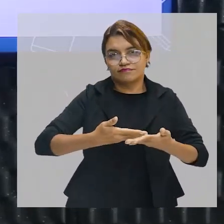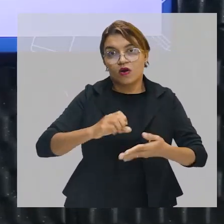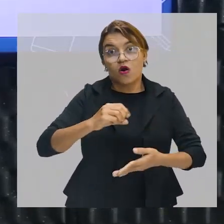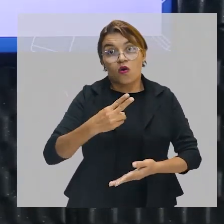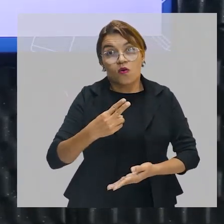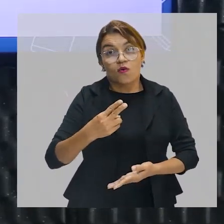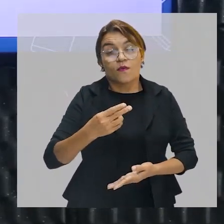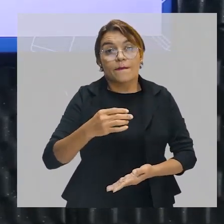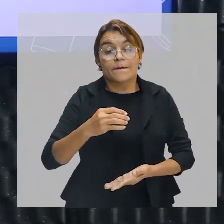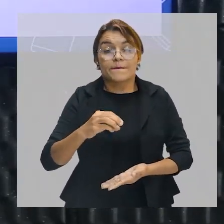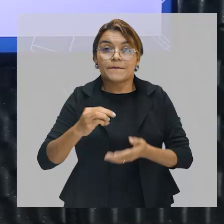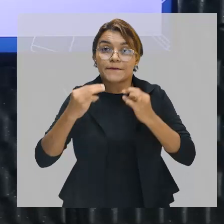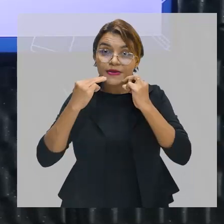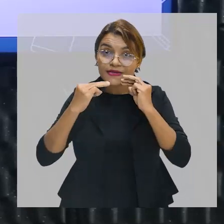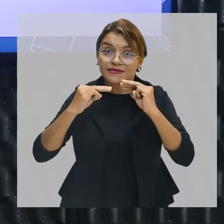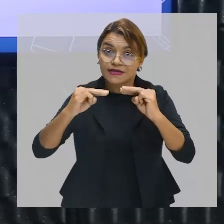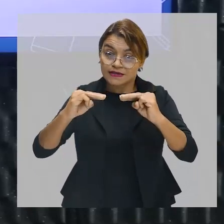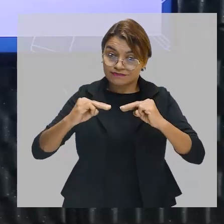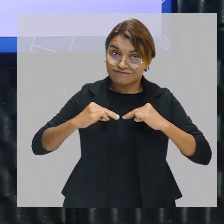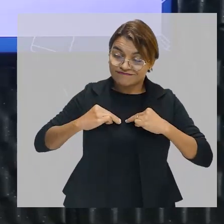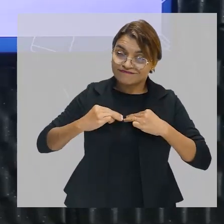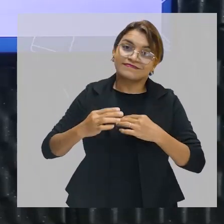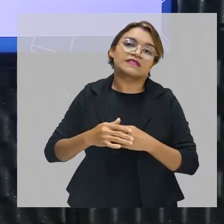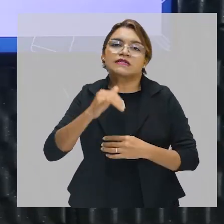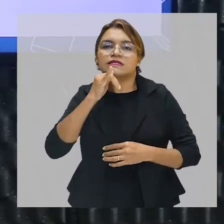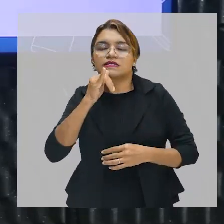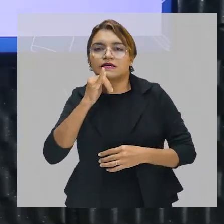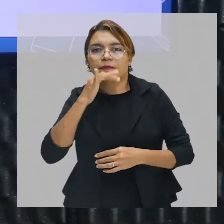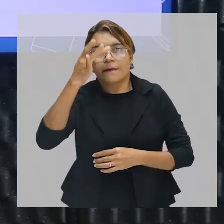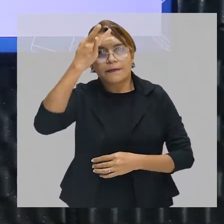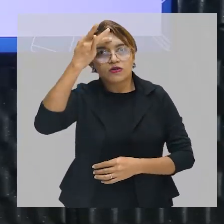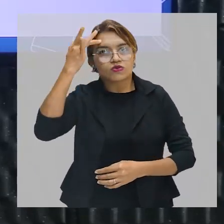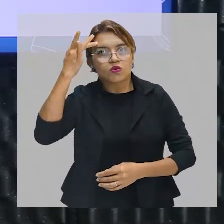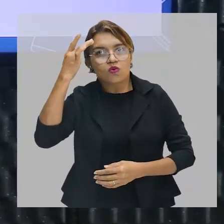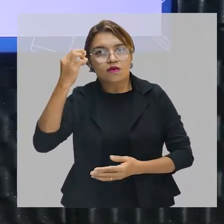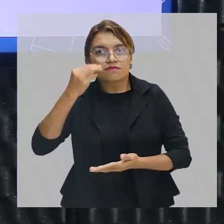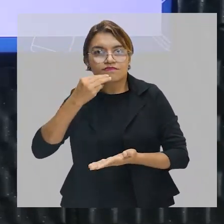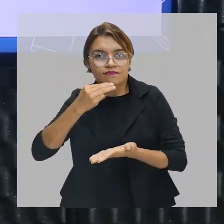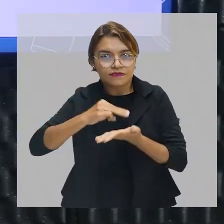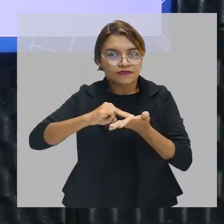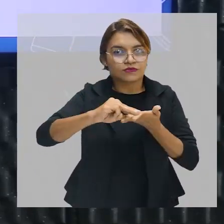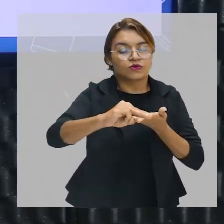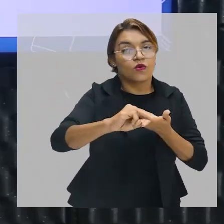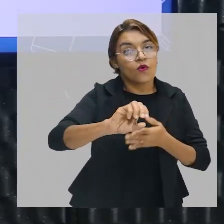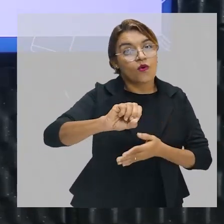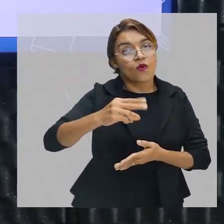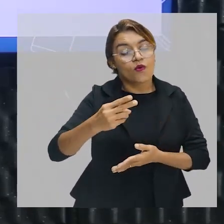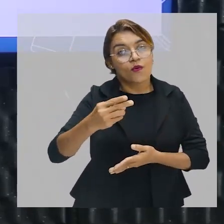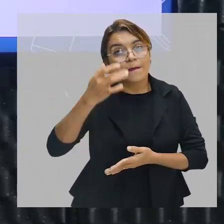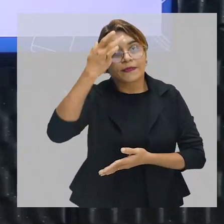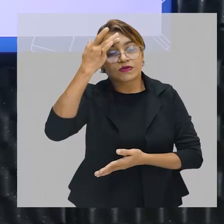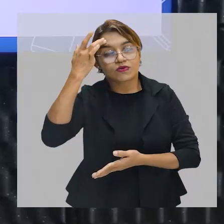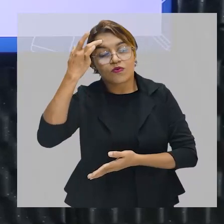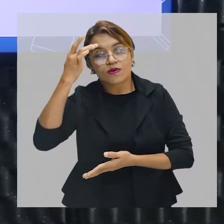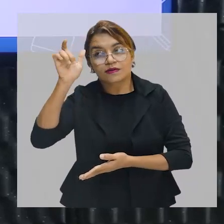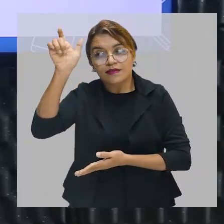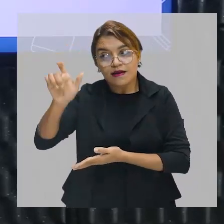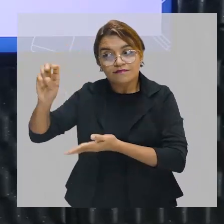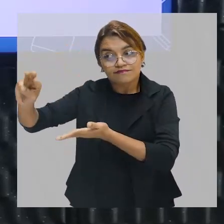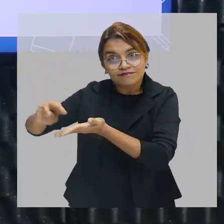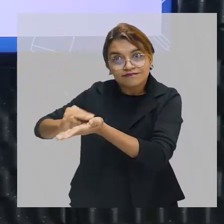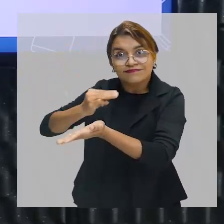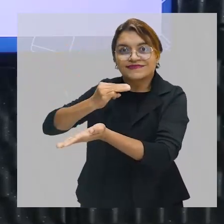aquela mensagem, né? Então, o emissor emite uma mensagem e o receptor está ali, né, recebendo